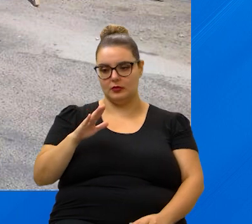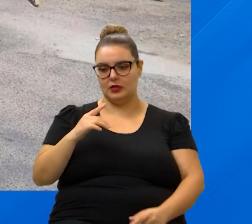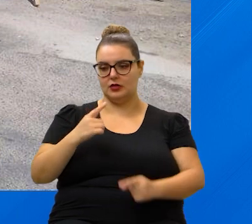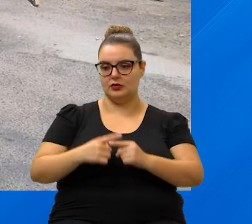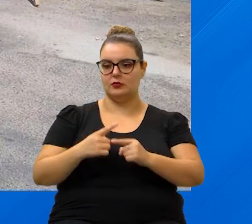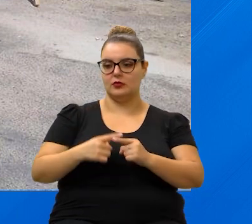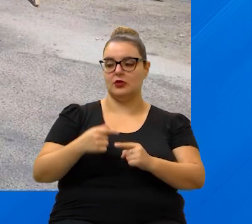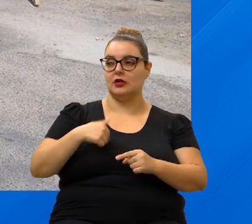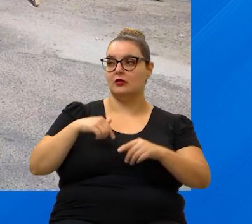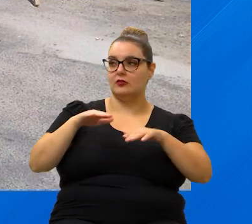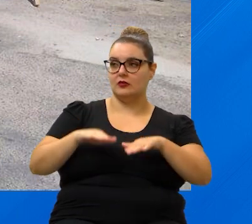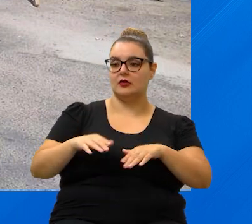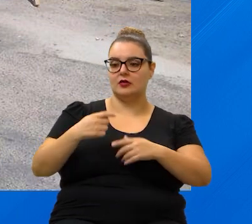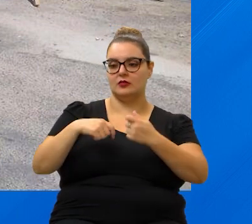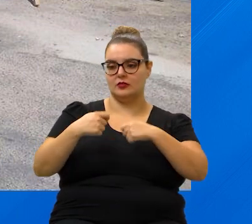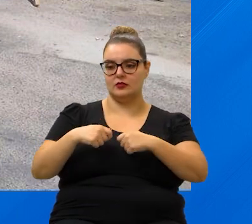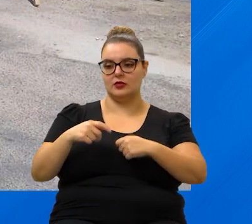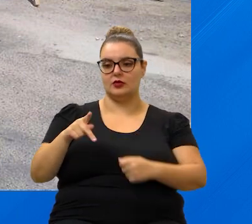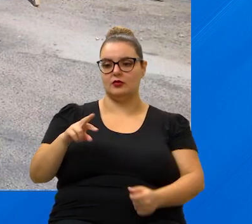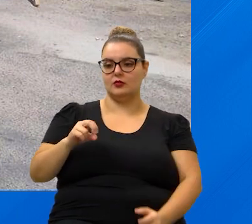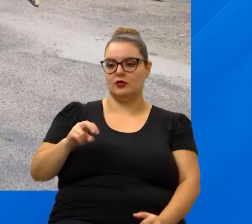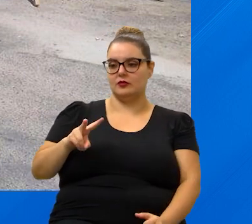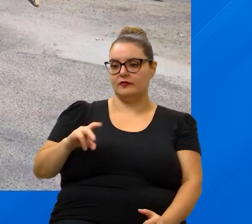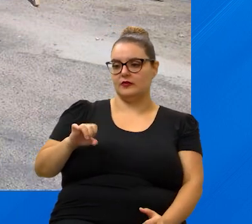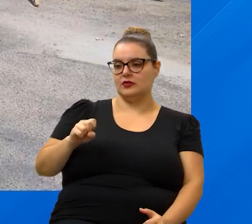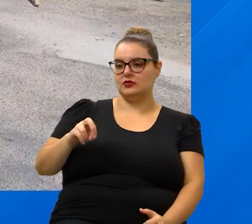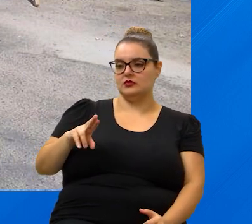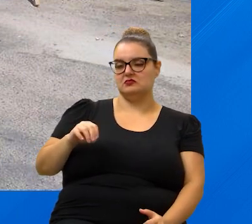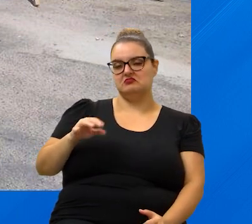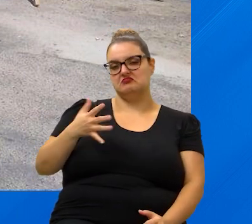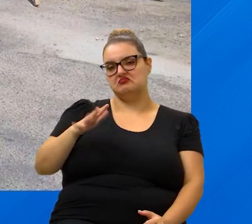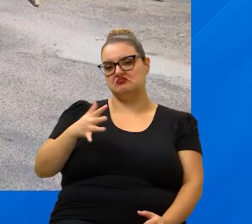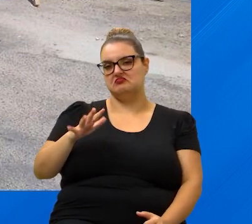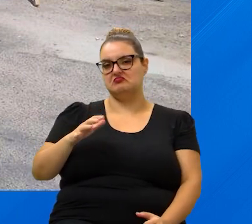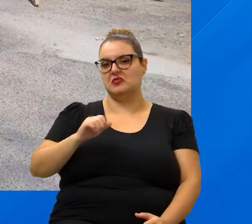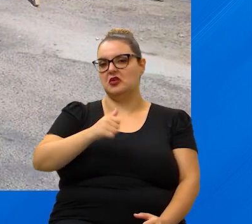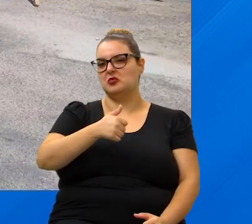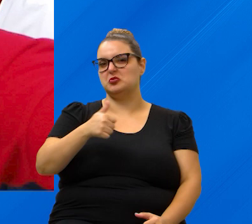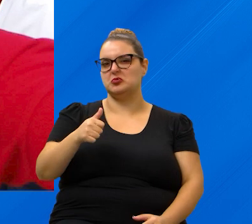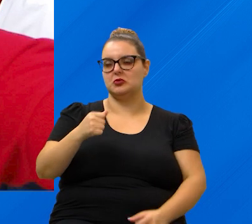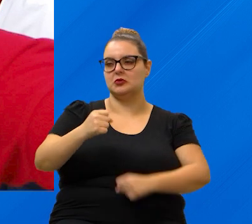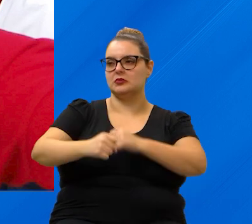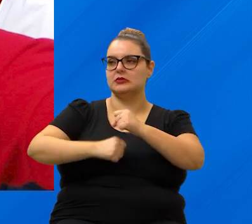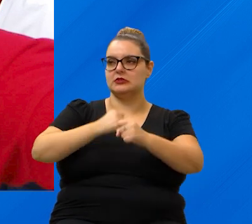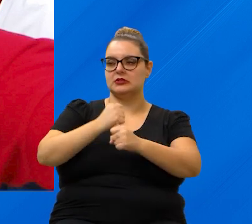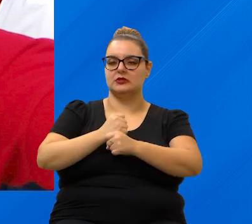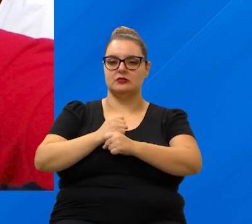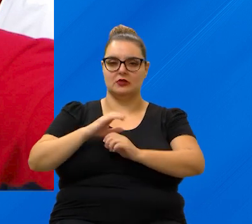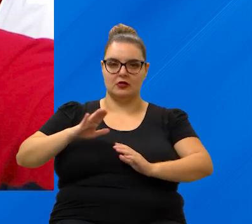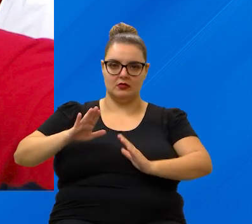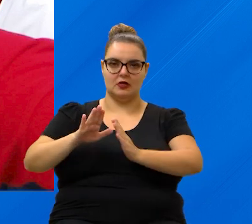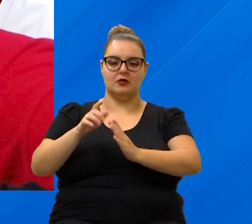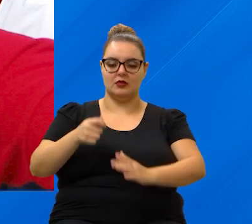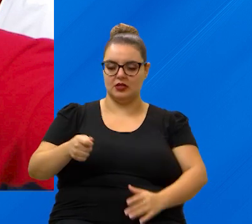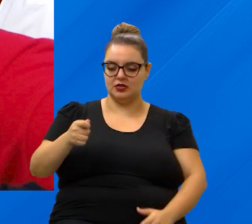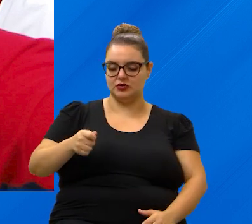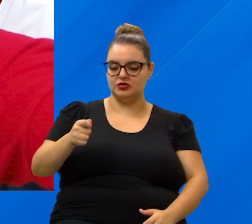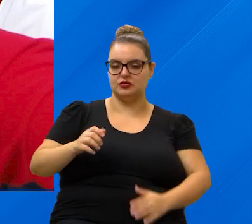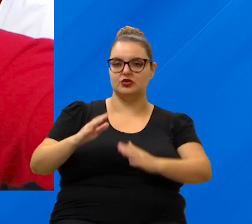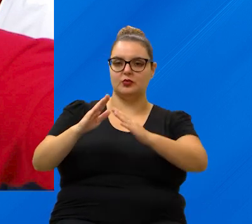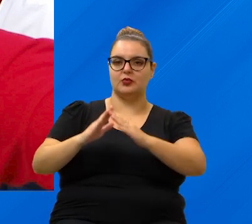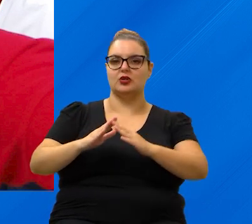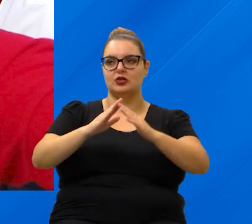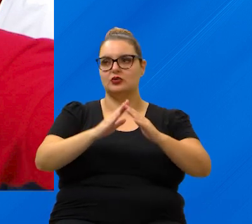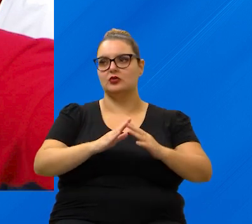porque eu eu fiquei como administrador provisório no início Então deve ter dado ali uns 11 anos eu fiquei à frente da associação